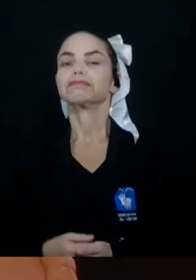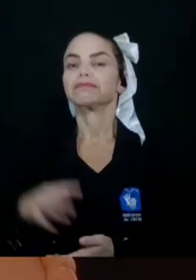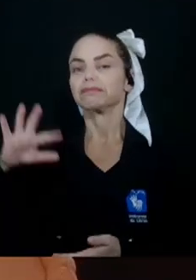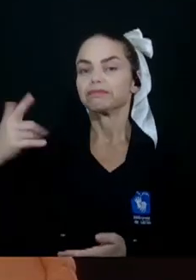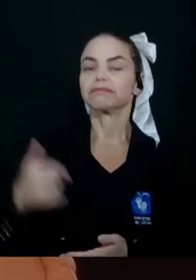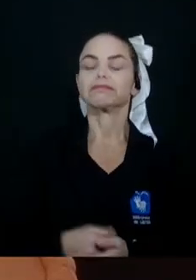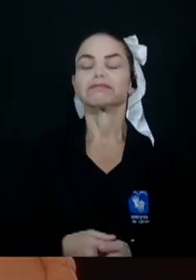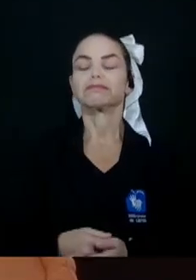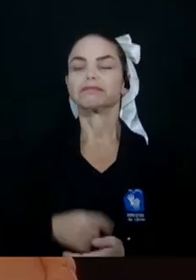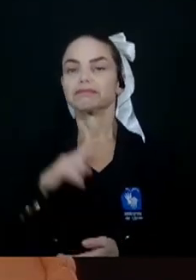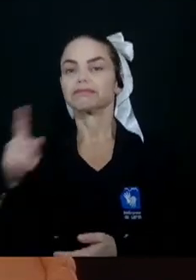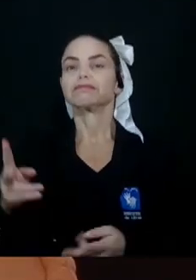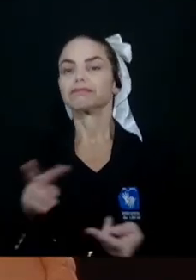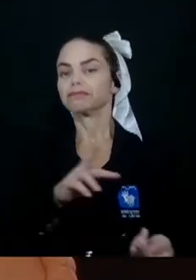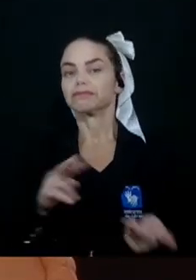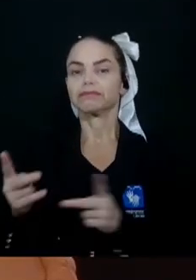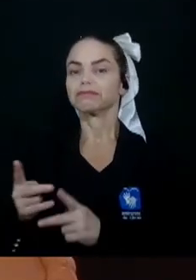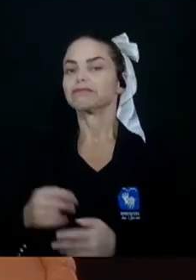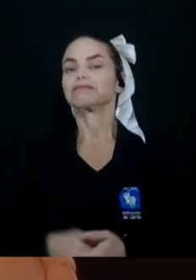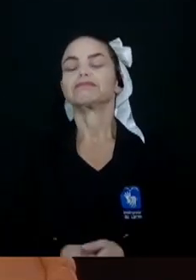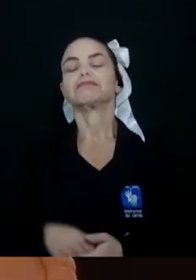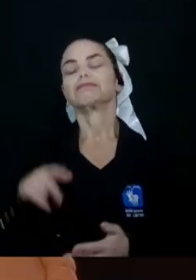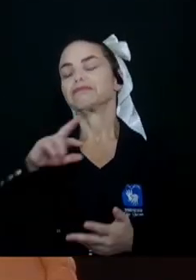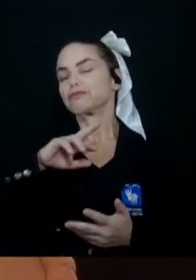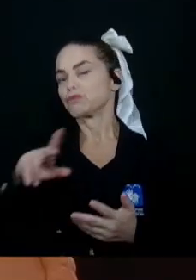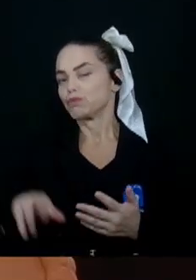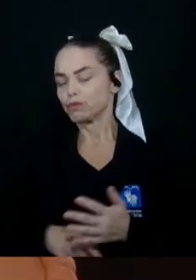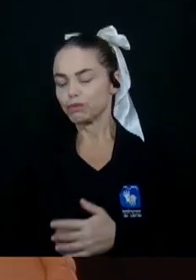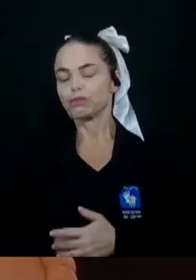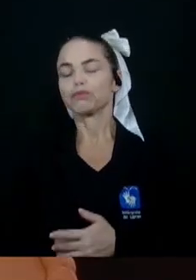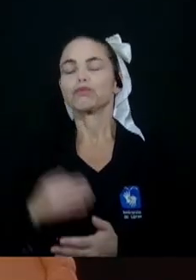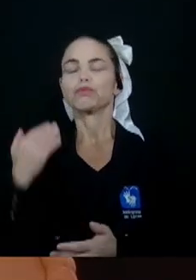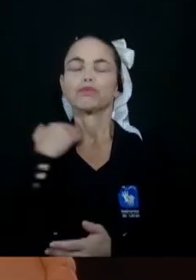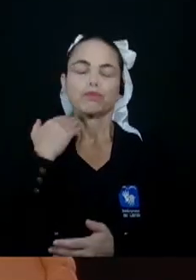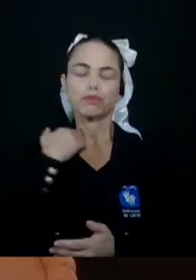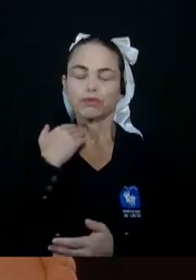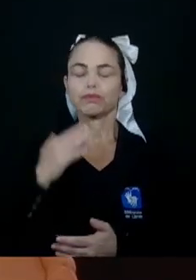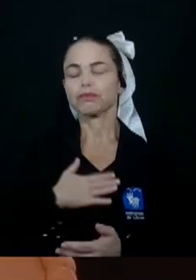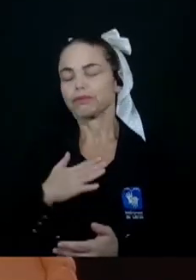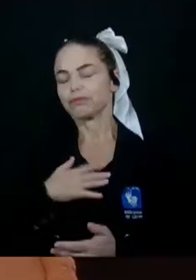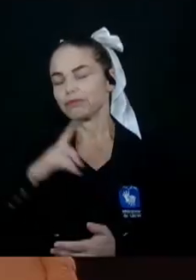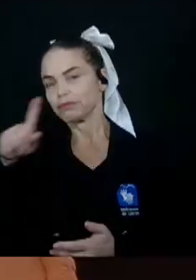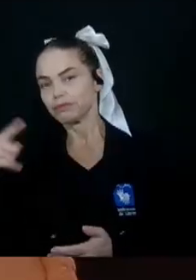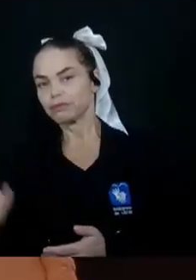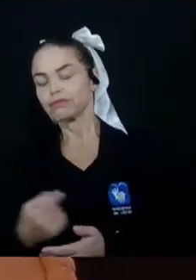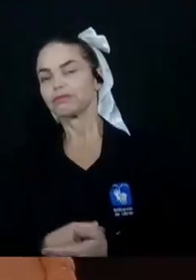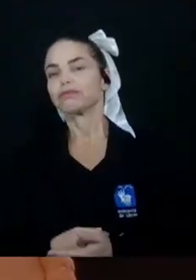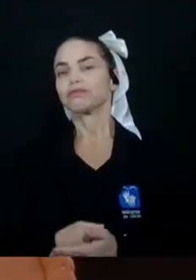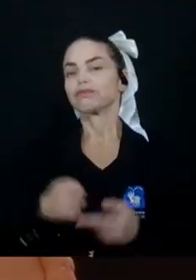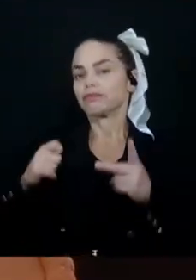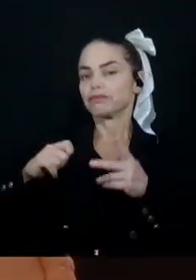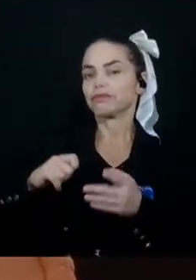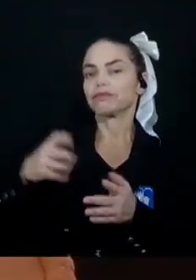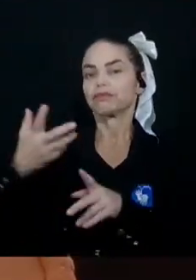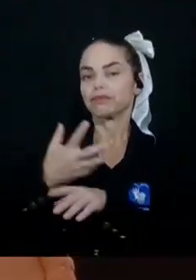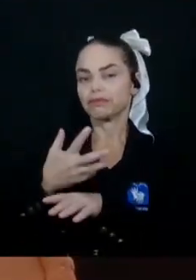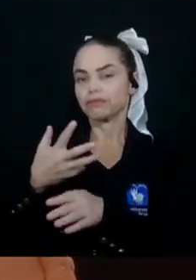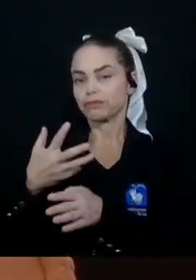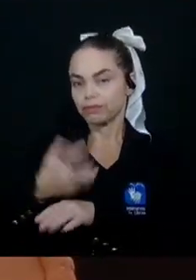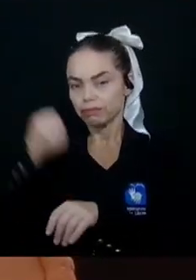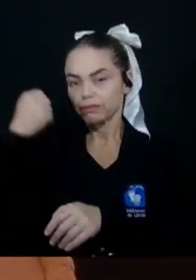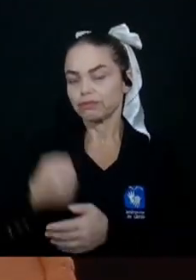transferências sucessivas, seja da minha conta ou da conta de quem está aplicando esse golpe? O que acontece